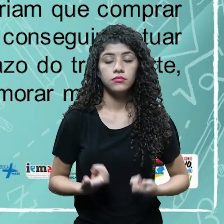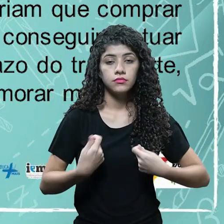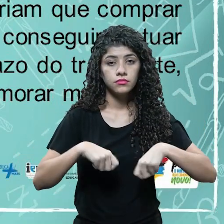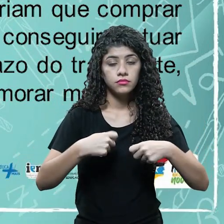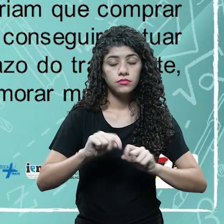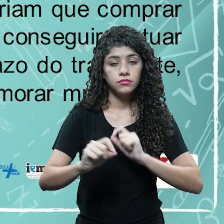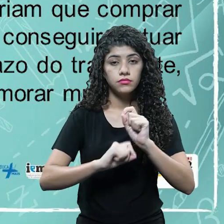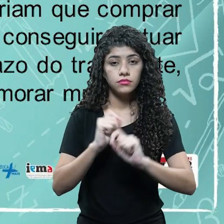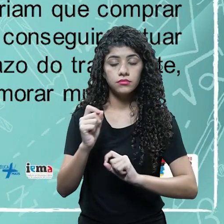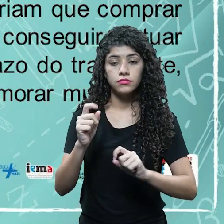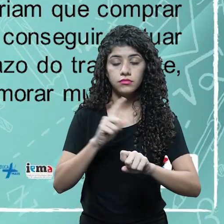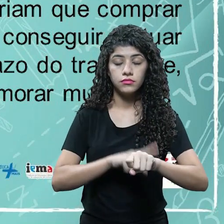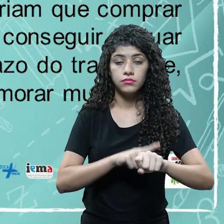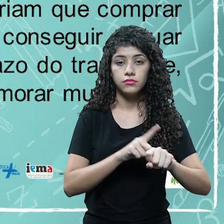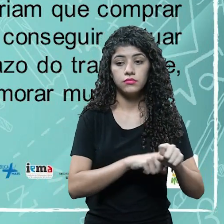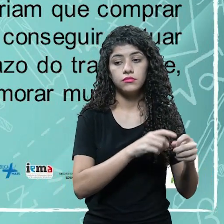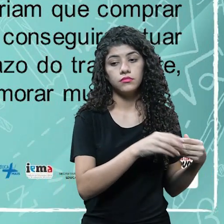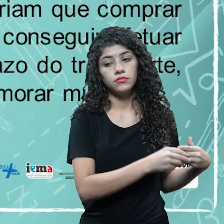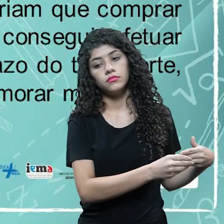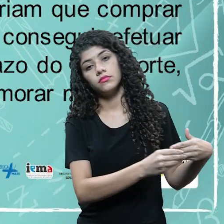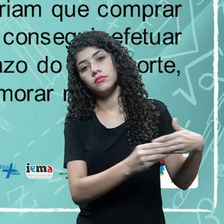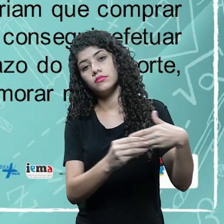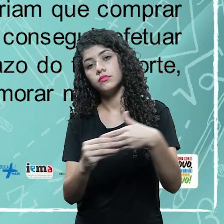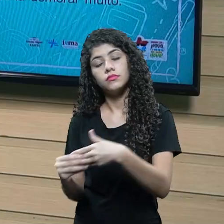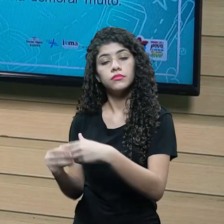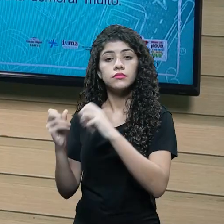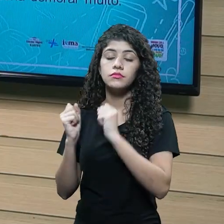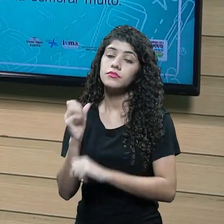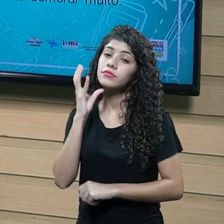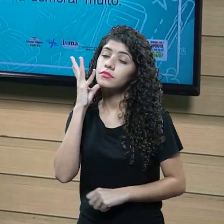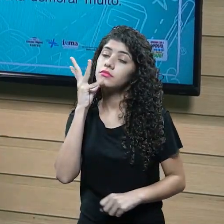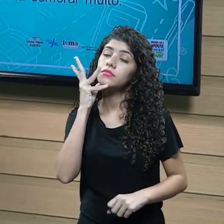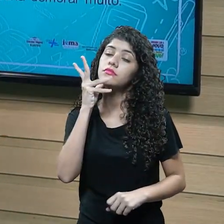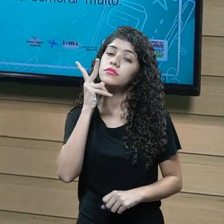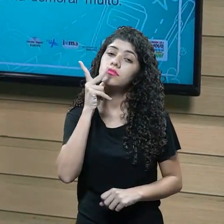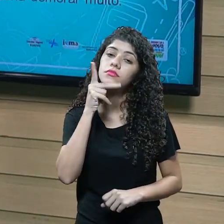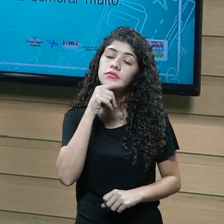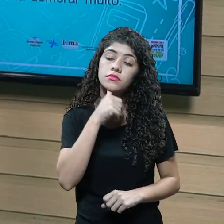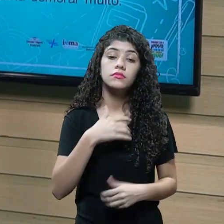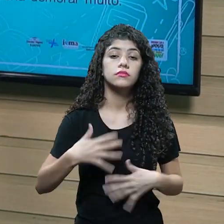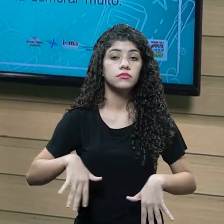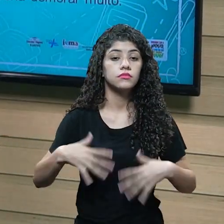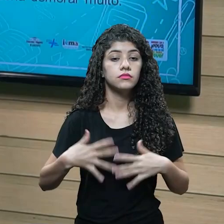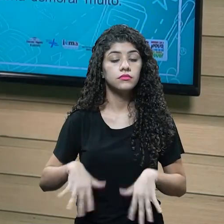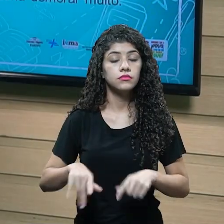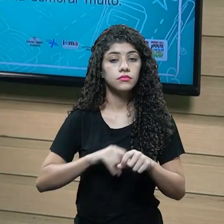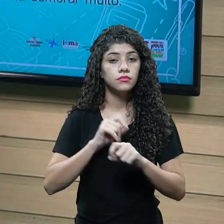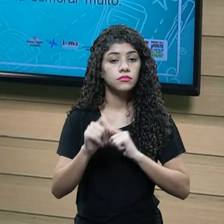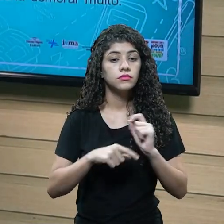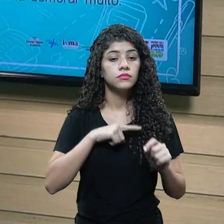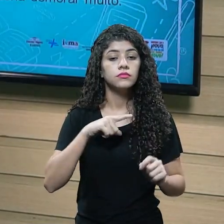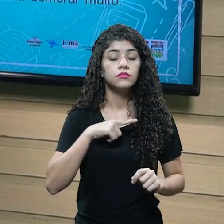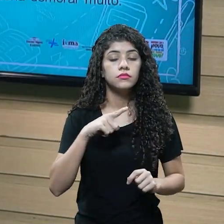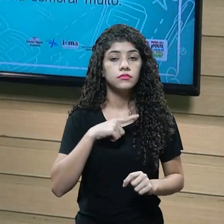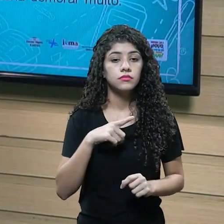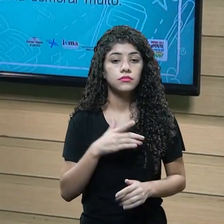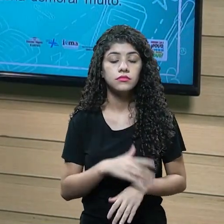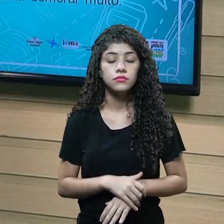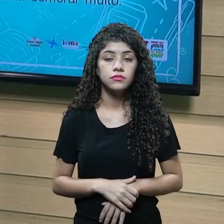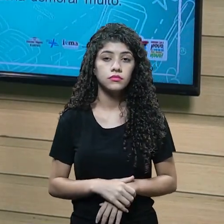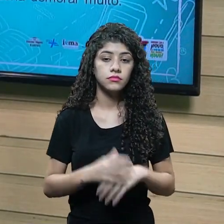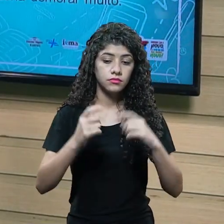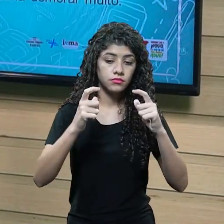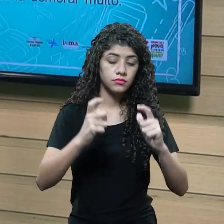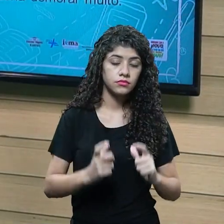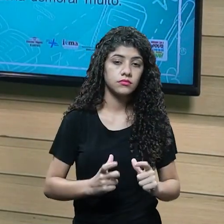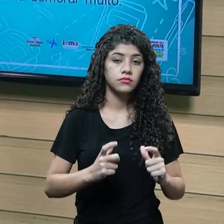prazo do transporte, que dependendo da localização da fábrica poderia demorar muito. Então vamos lá, a partir do momento que existe um comércio atacadista local, numa determinada